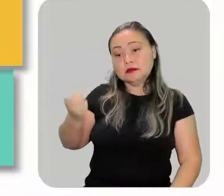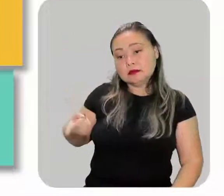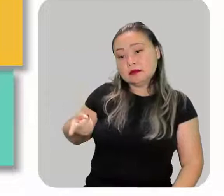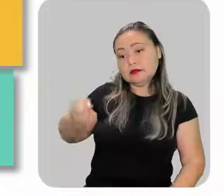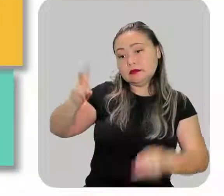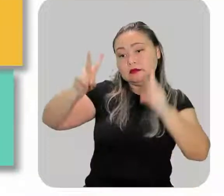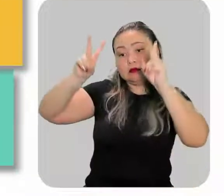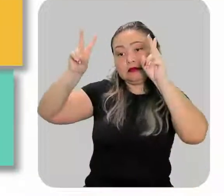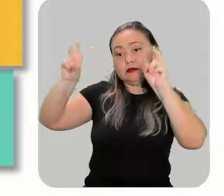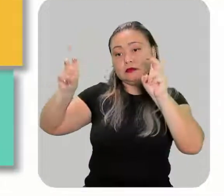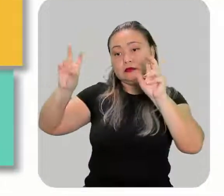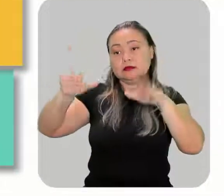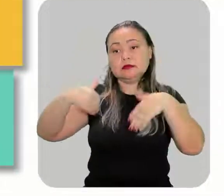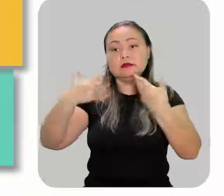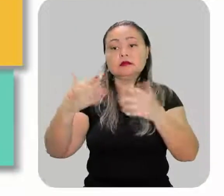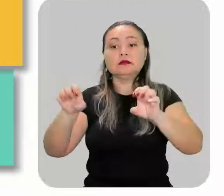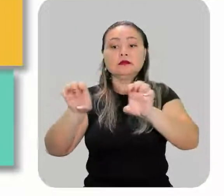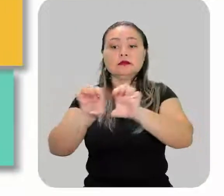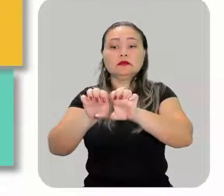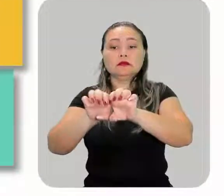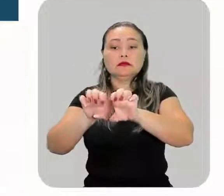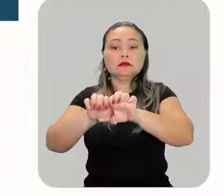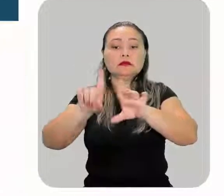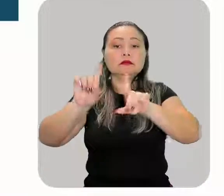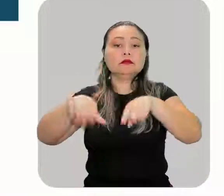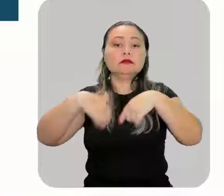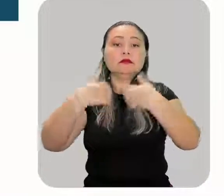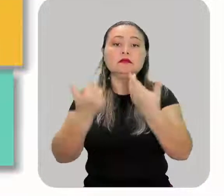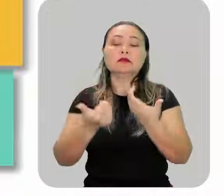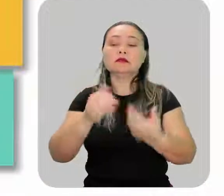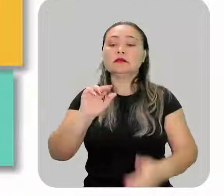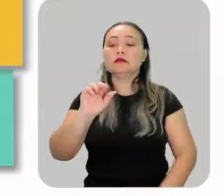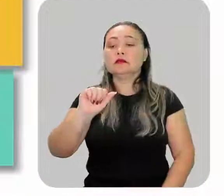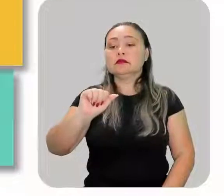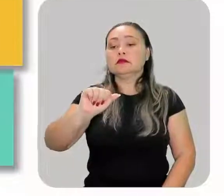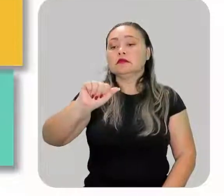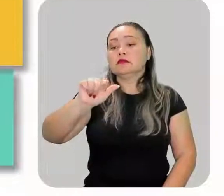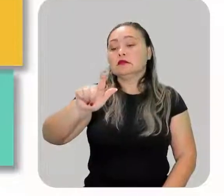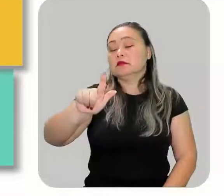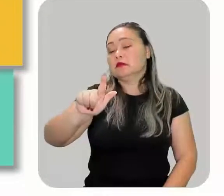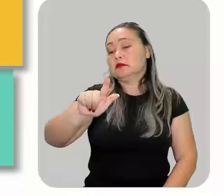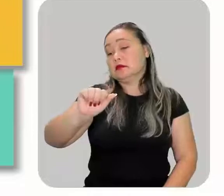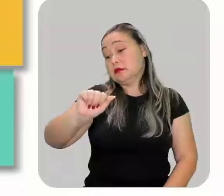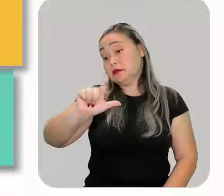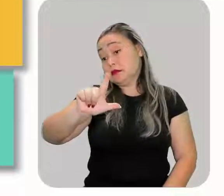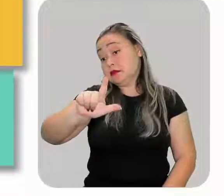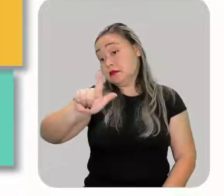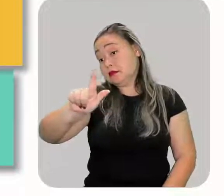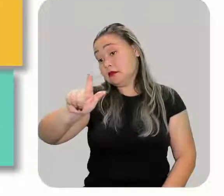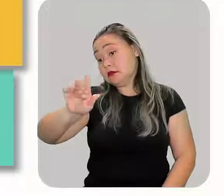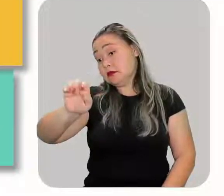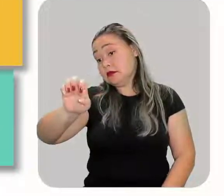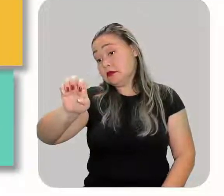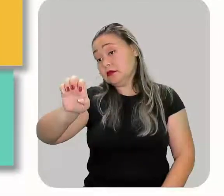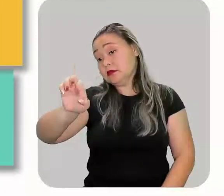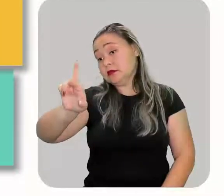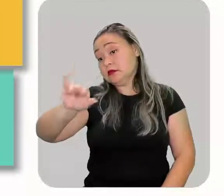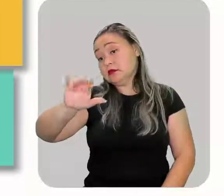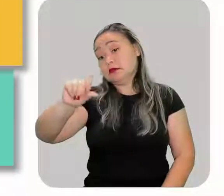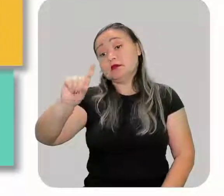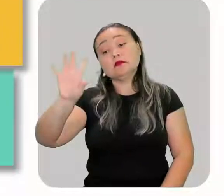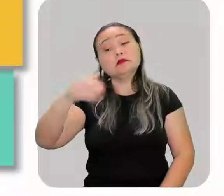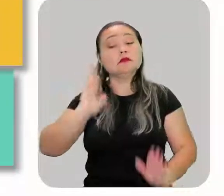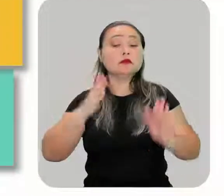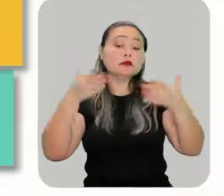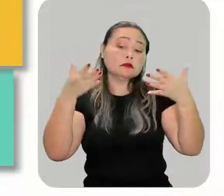da aula de hoje é... Equações algébricas. Como nós já falamos, né, a parte da álgebra. E hoje nós